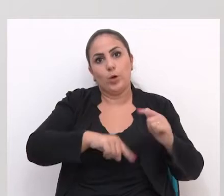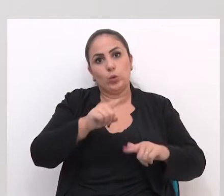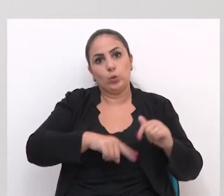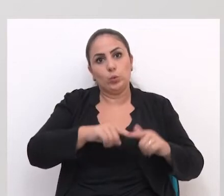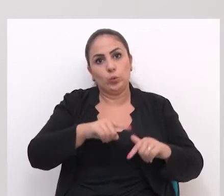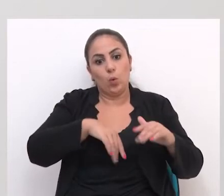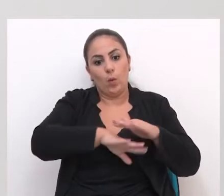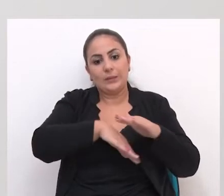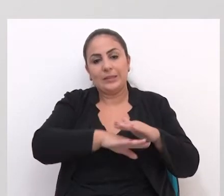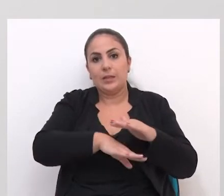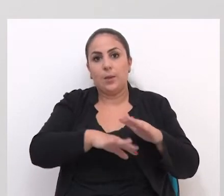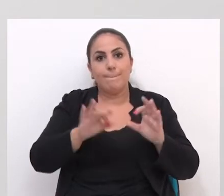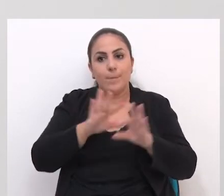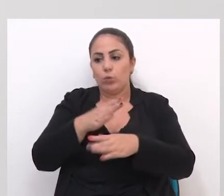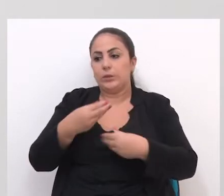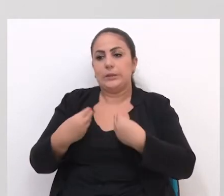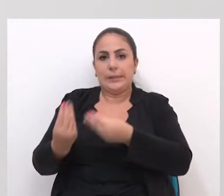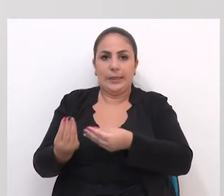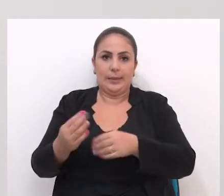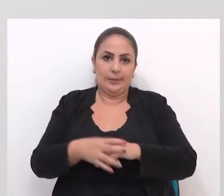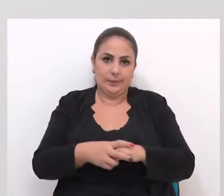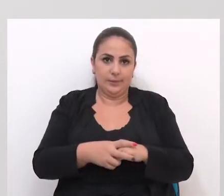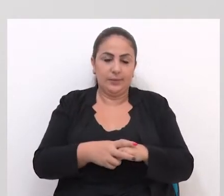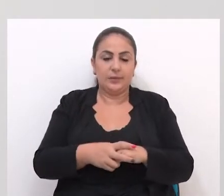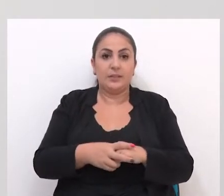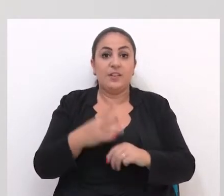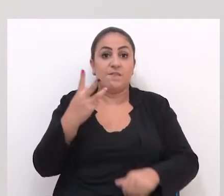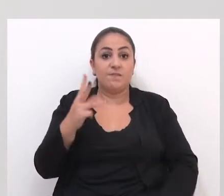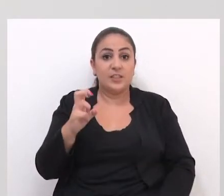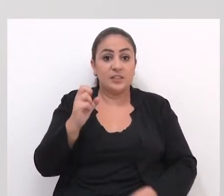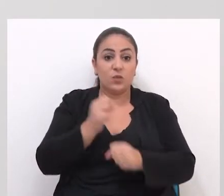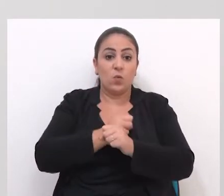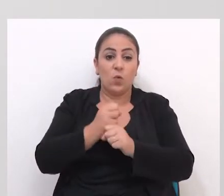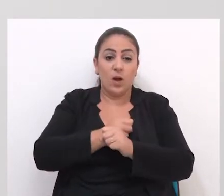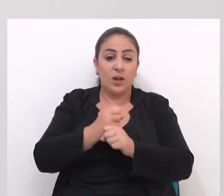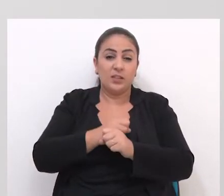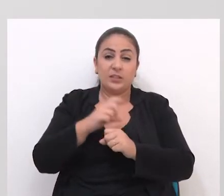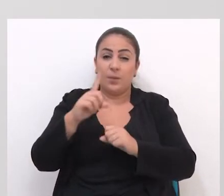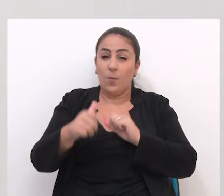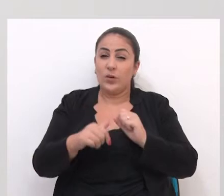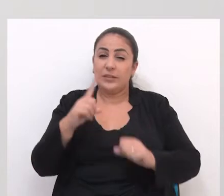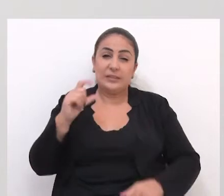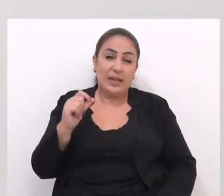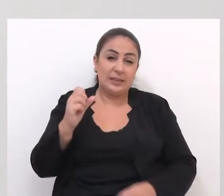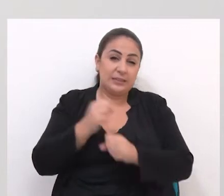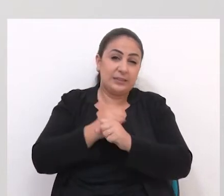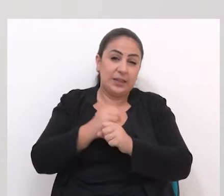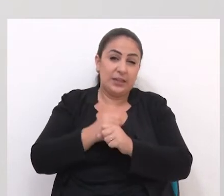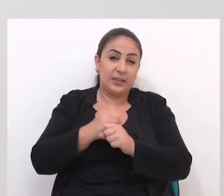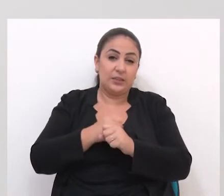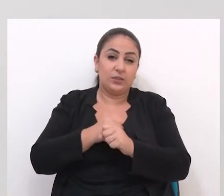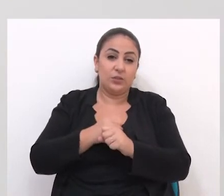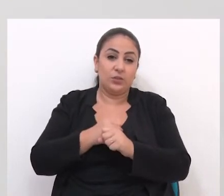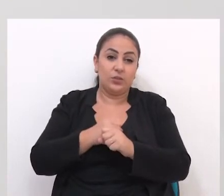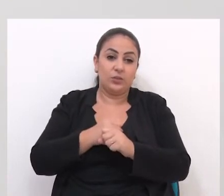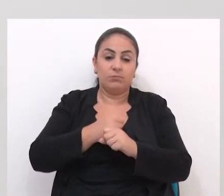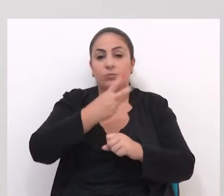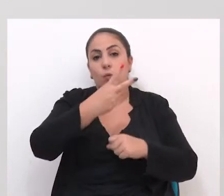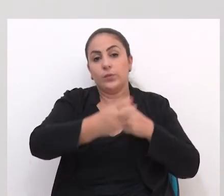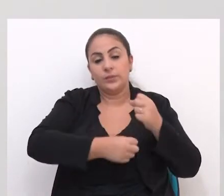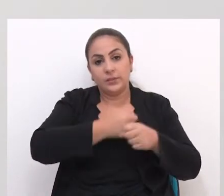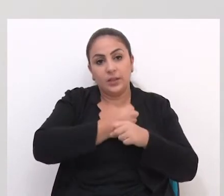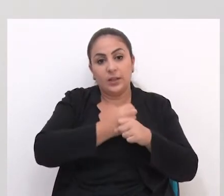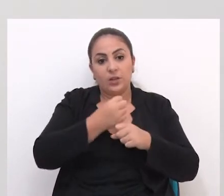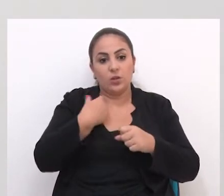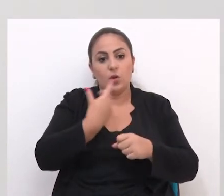estoque à pronta entrega. Nesses 25 anos, né, após ali uns 10 anos, praticamente a cada 2